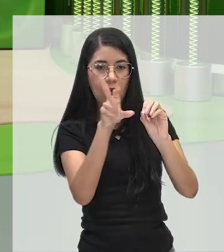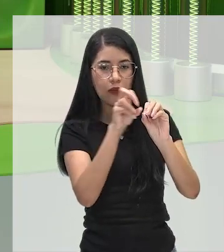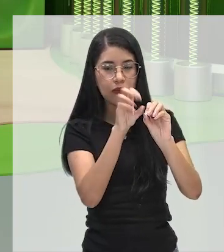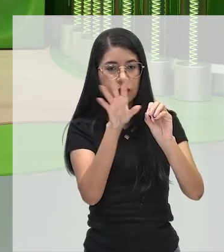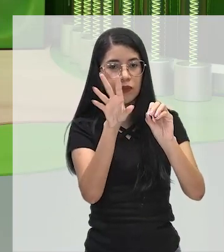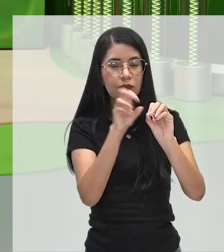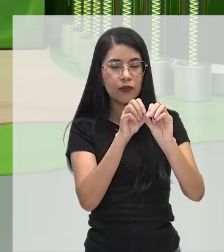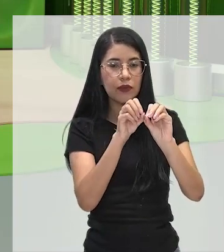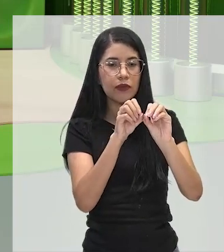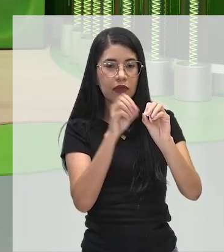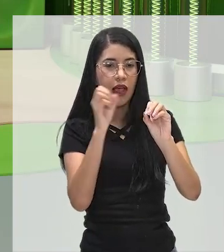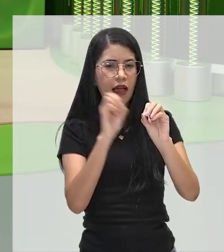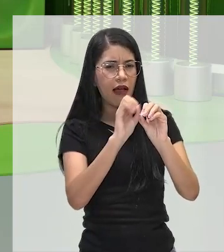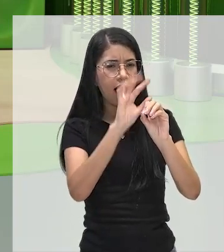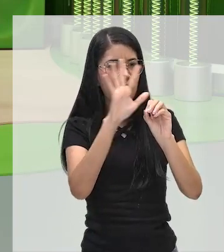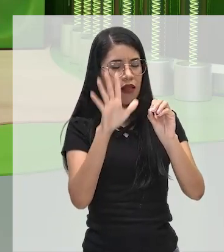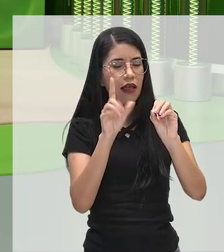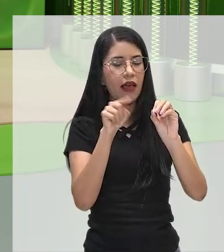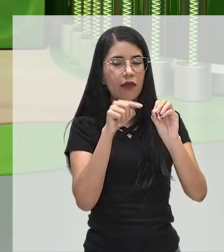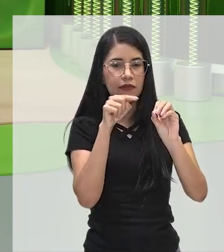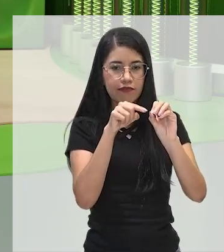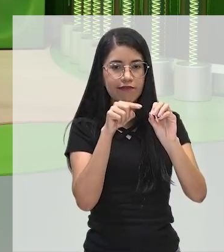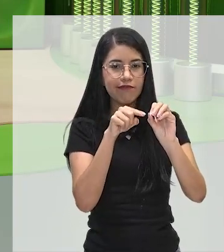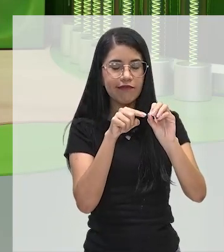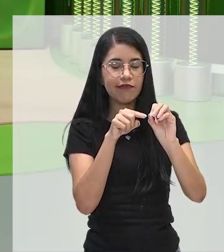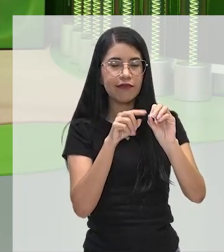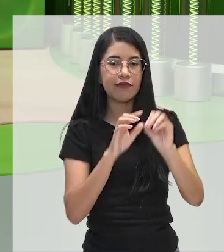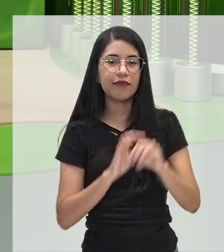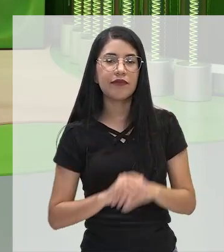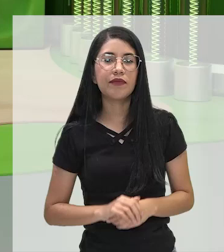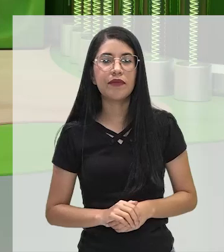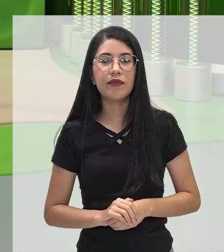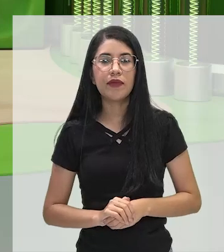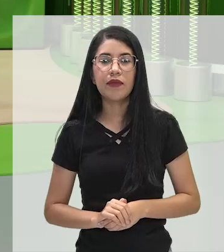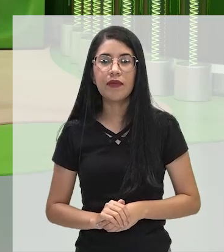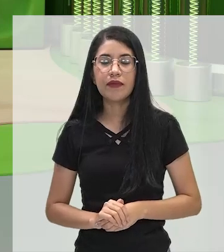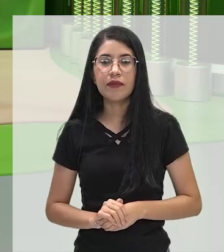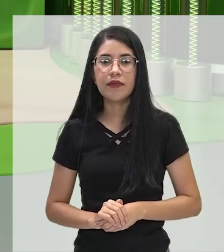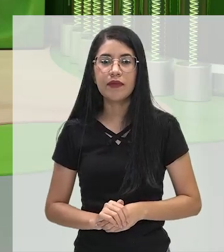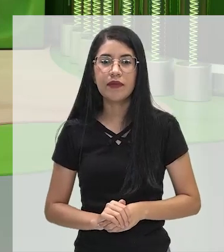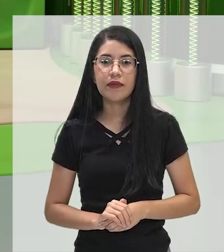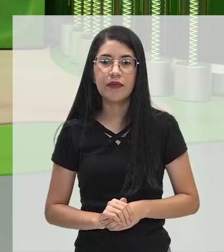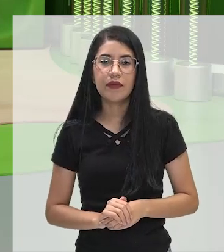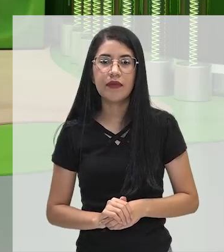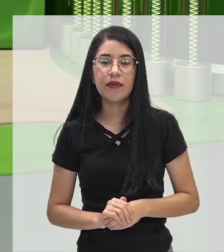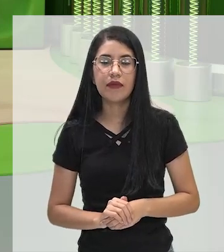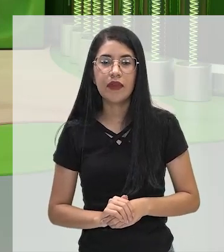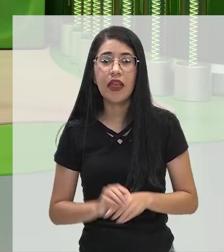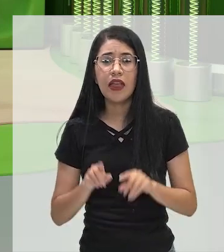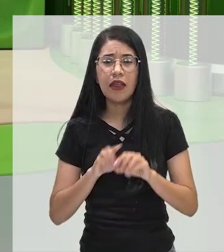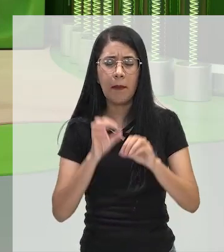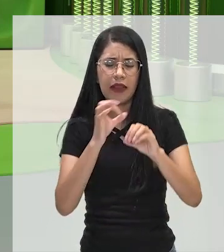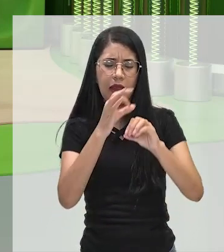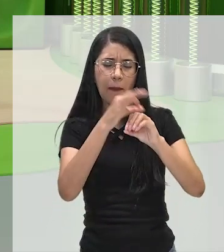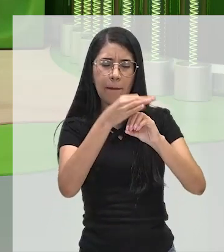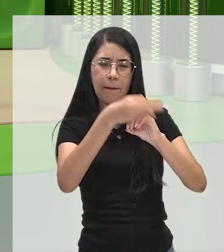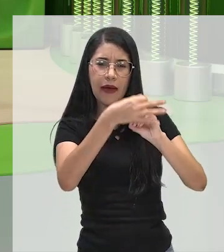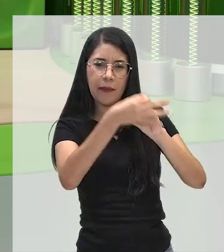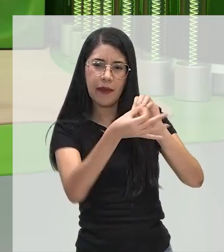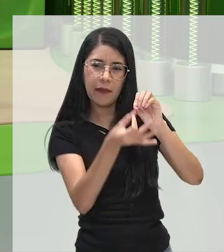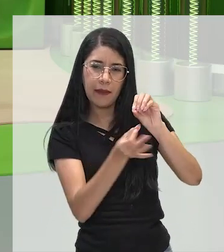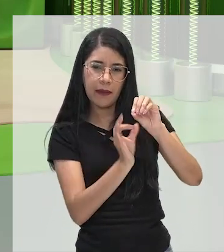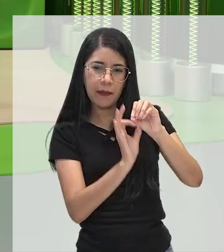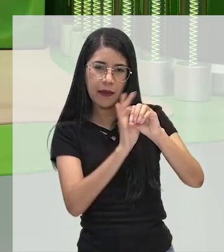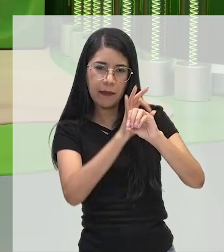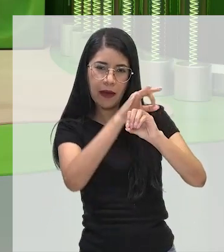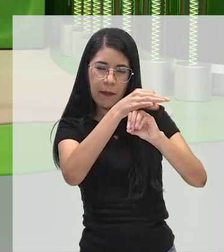está iluminado pelo Sol, né? Aquela parte que a gente consegue visualizar, certo? E aí tem aquelas crateras também que eu